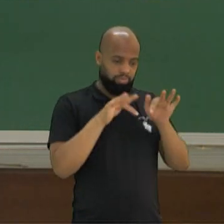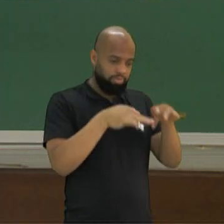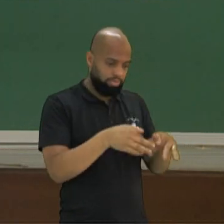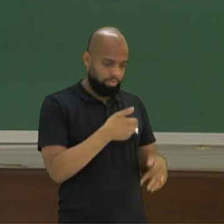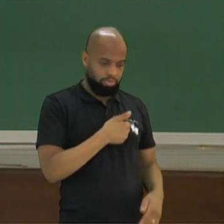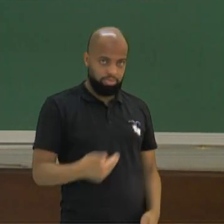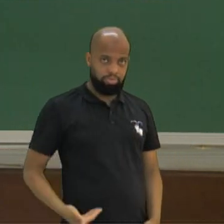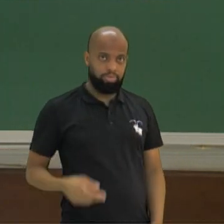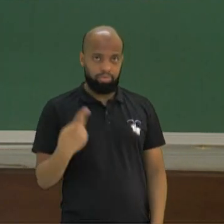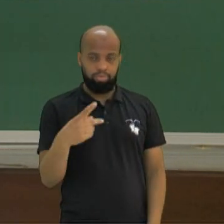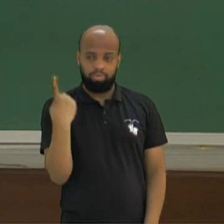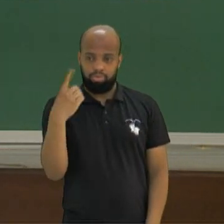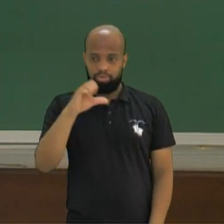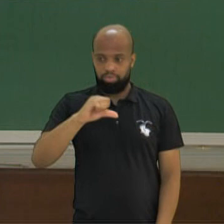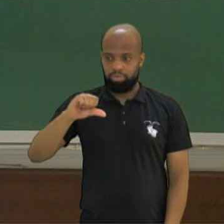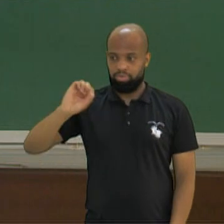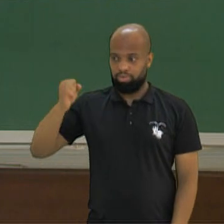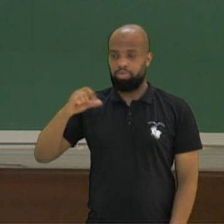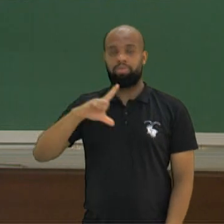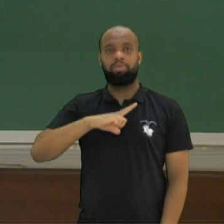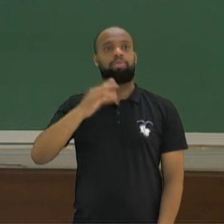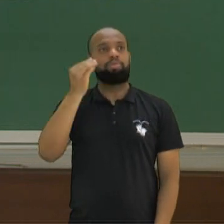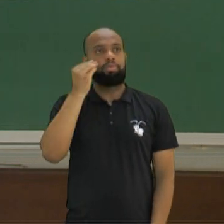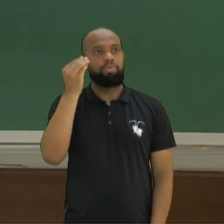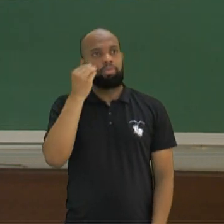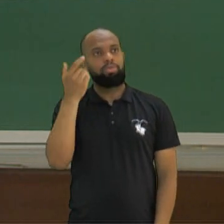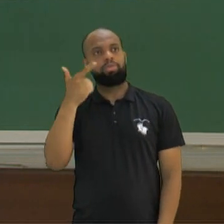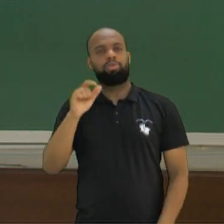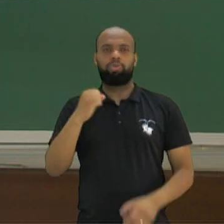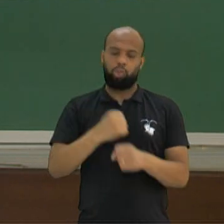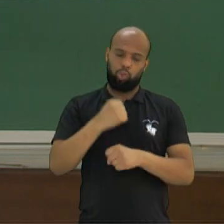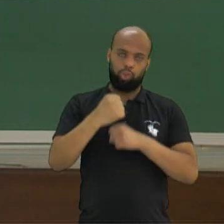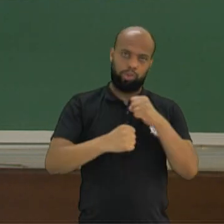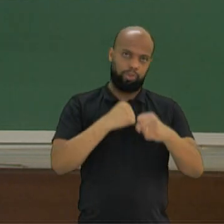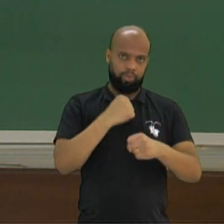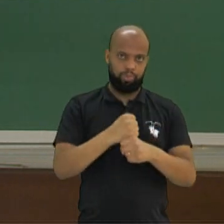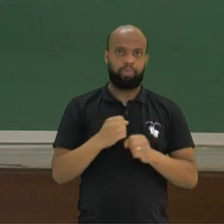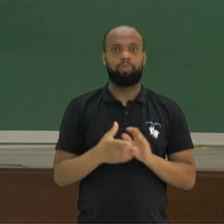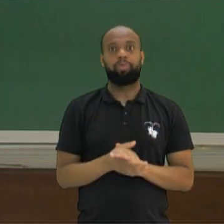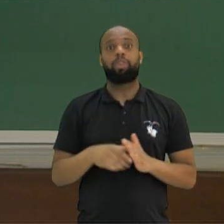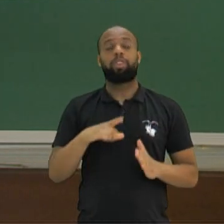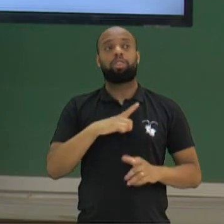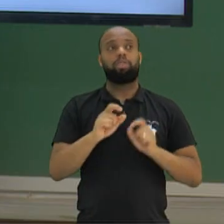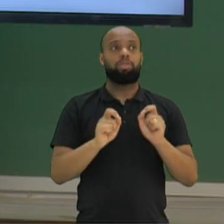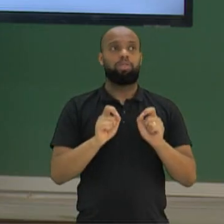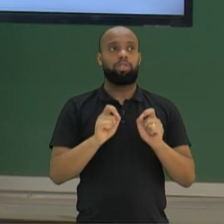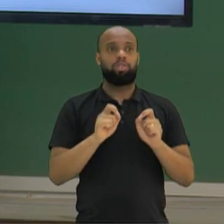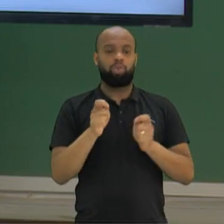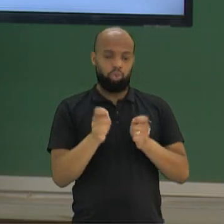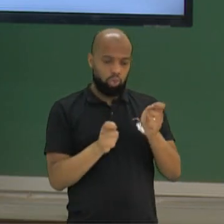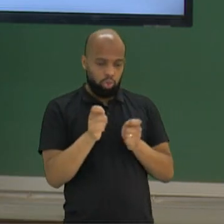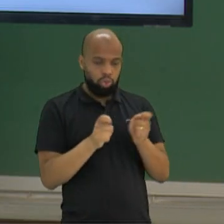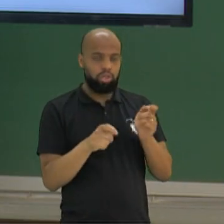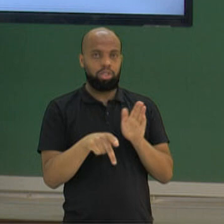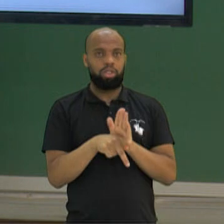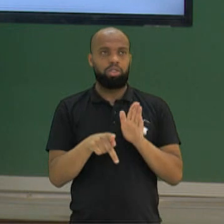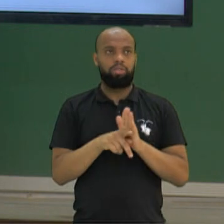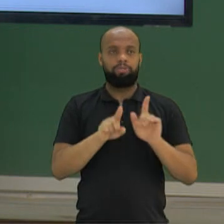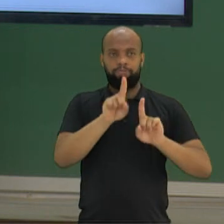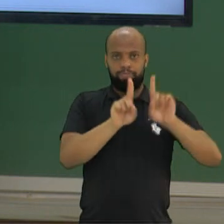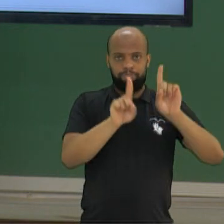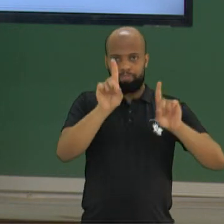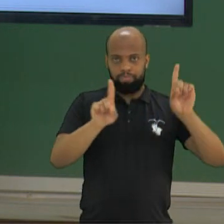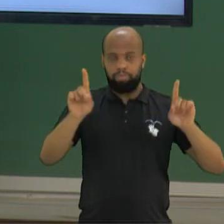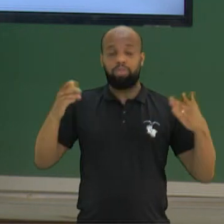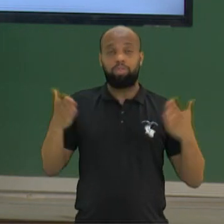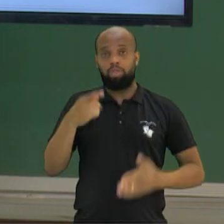em 1998 e vai tentar a reeleição no ano seguinte. Sobre o controle da inflação, retomo novamente esse gráfico